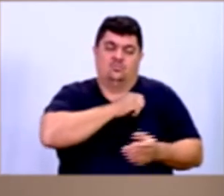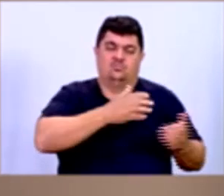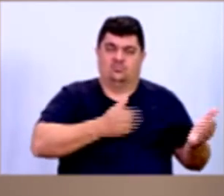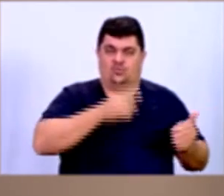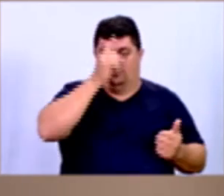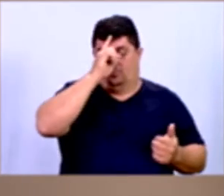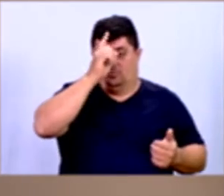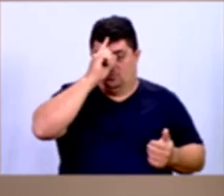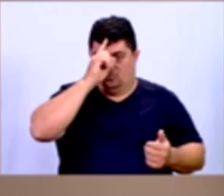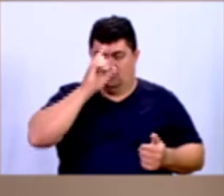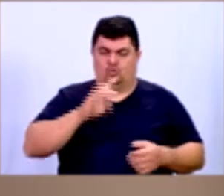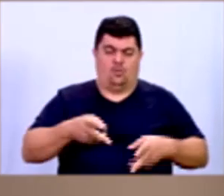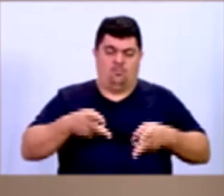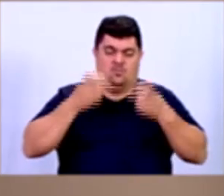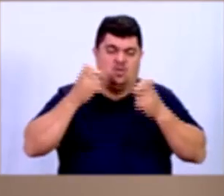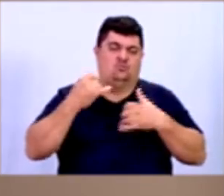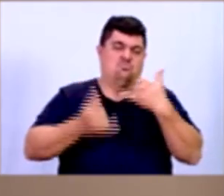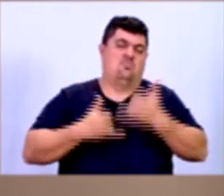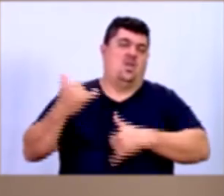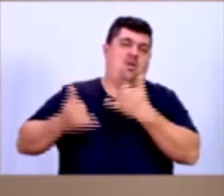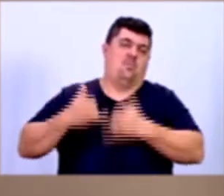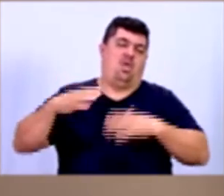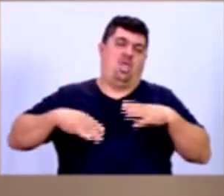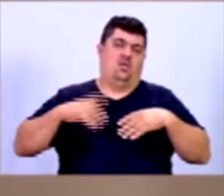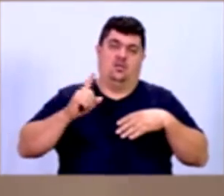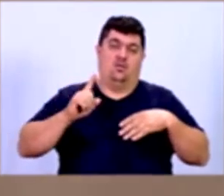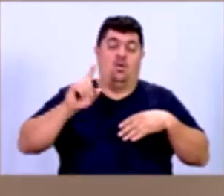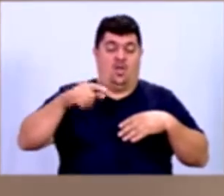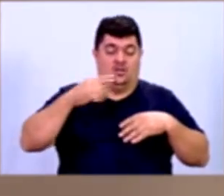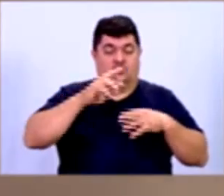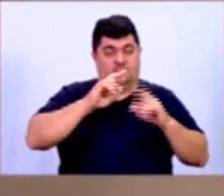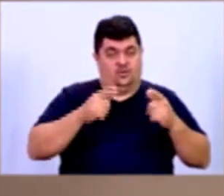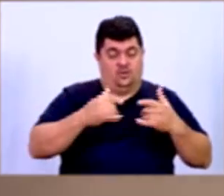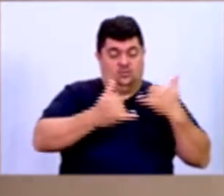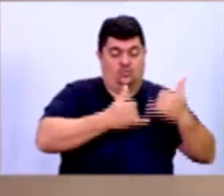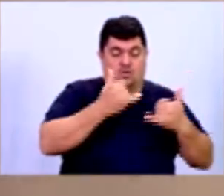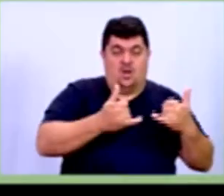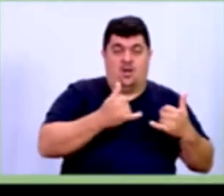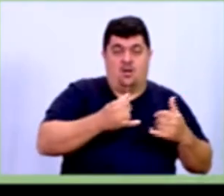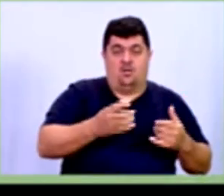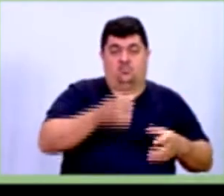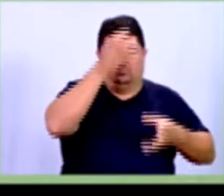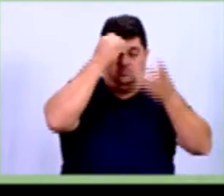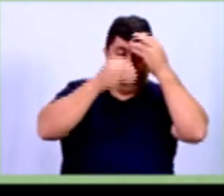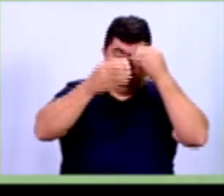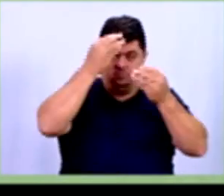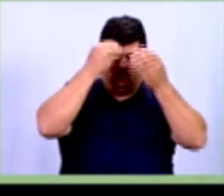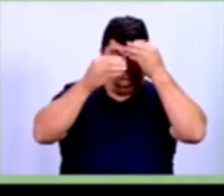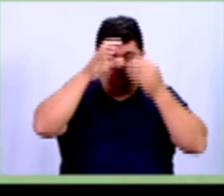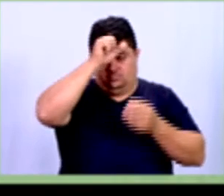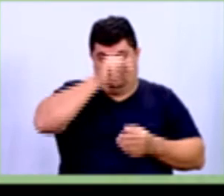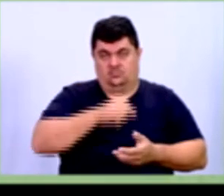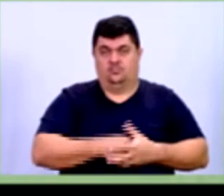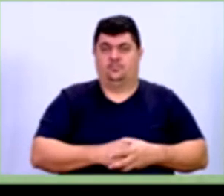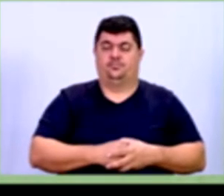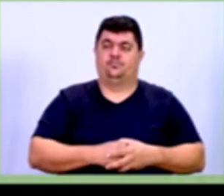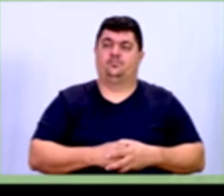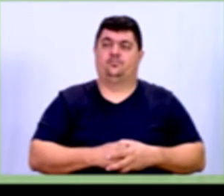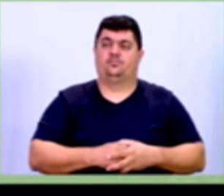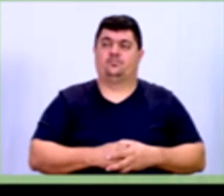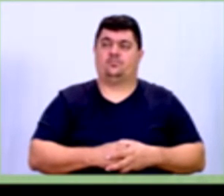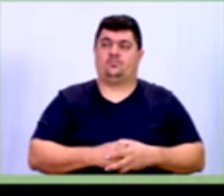perceber que não é só jogar, é jogar para aprender. Os recursos, de certa forma, eles se